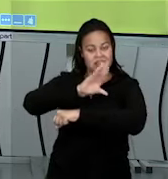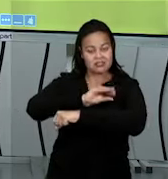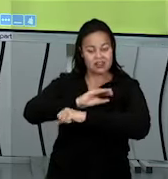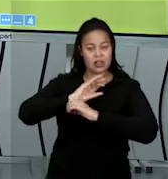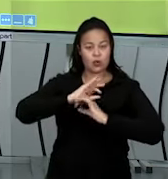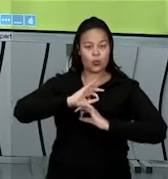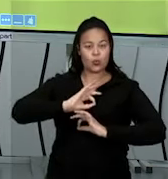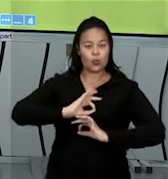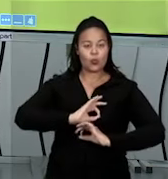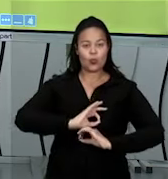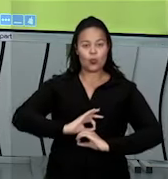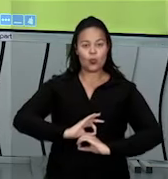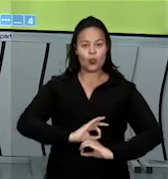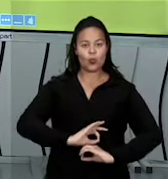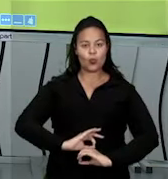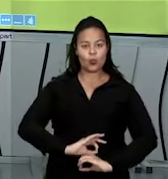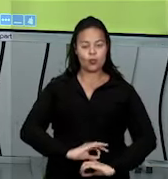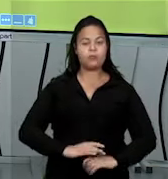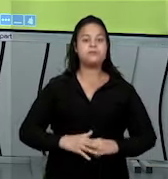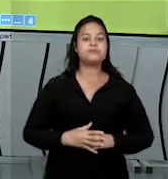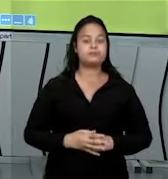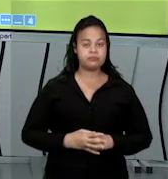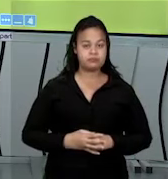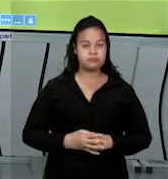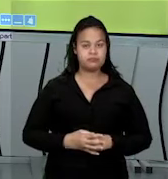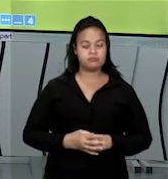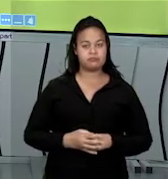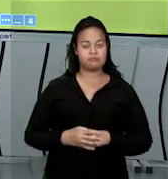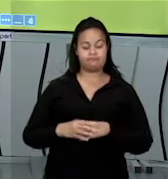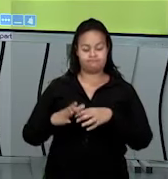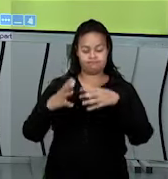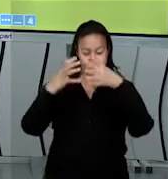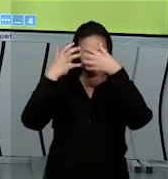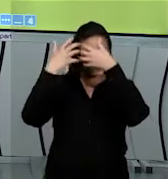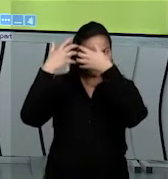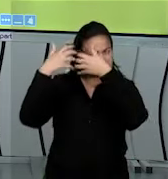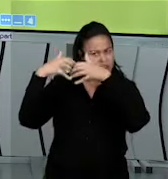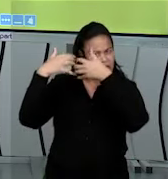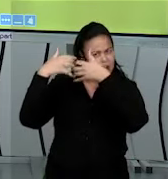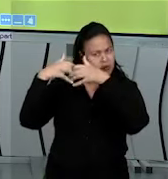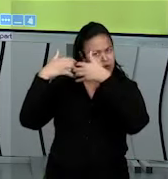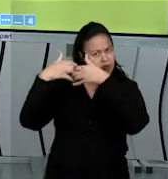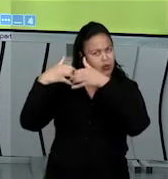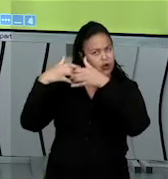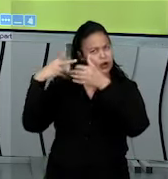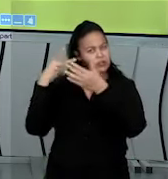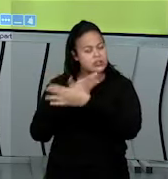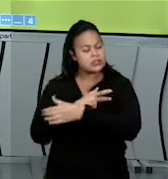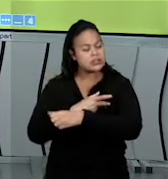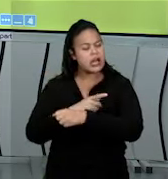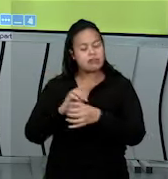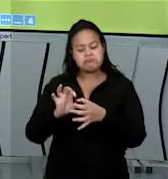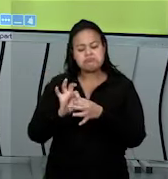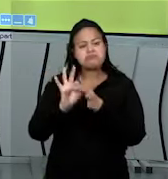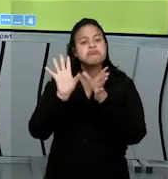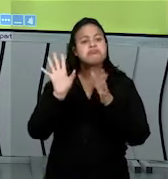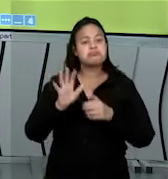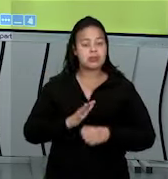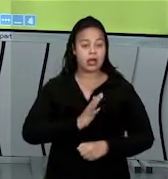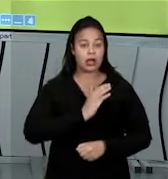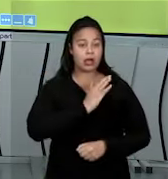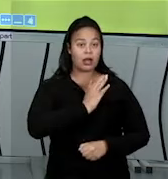querendo ou não, dando um comando para o seu cérebro fazer ou não, ele vai acontecer. O seu coração